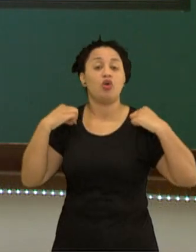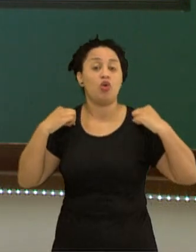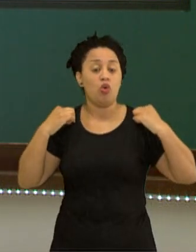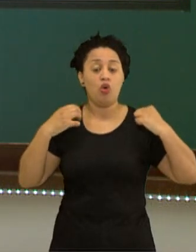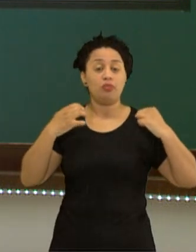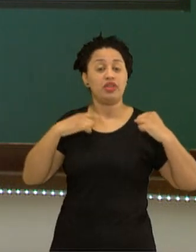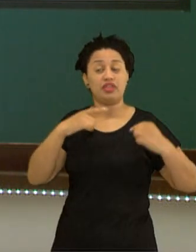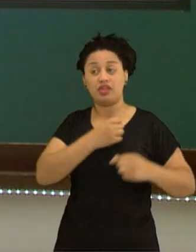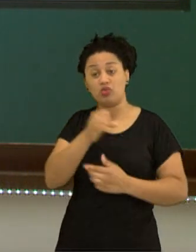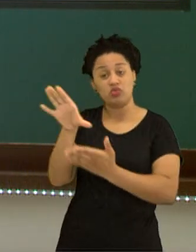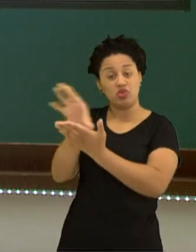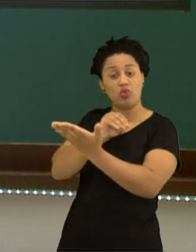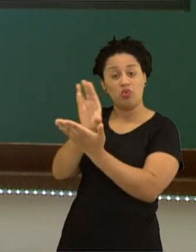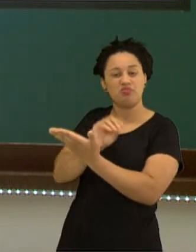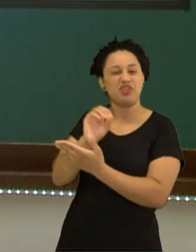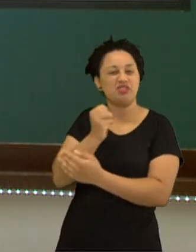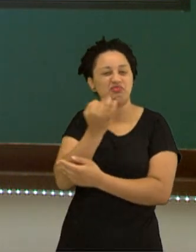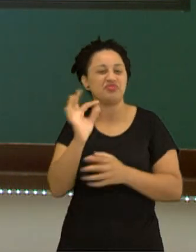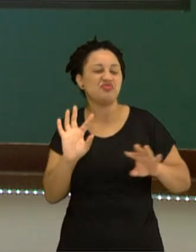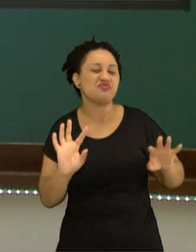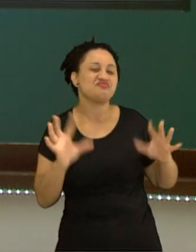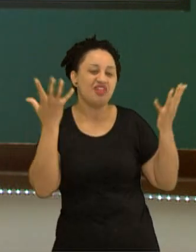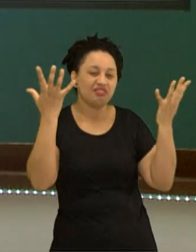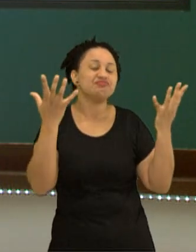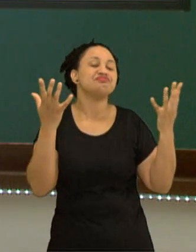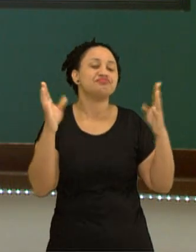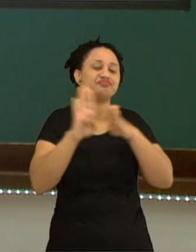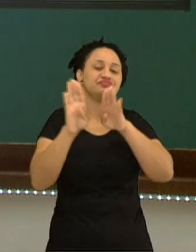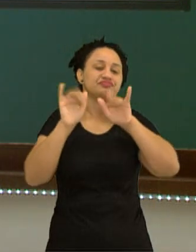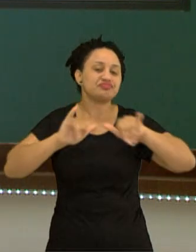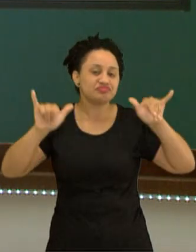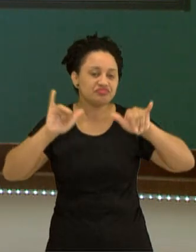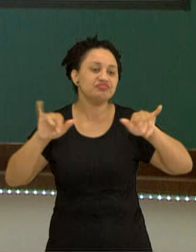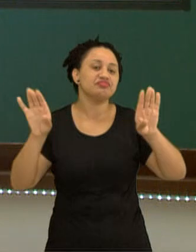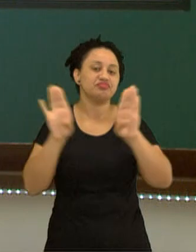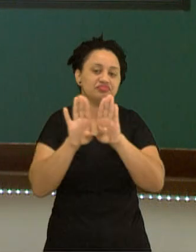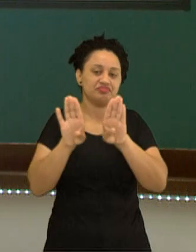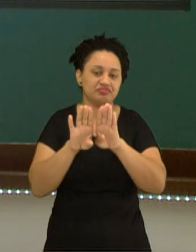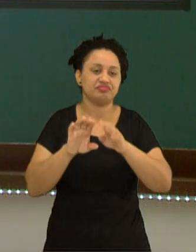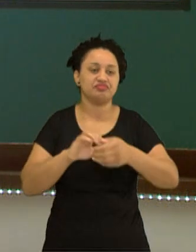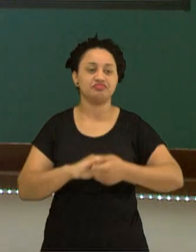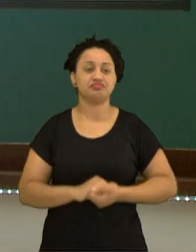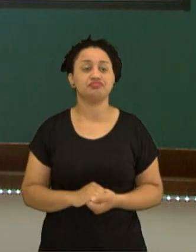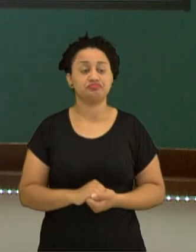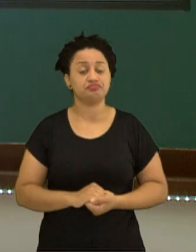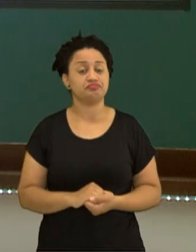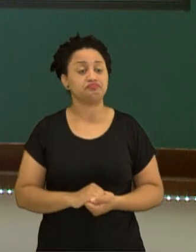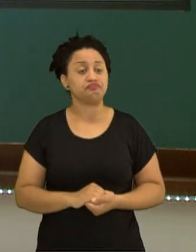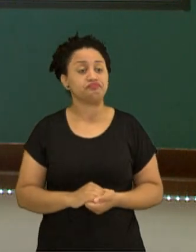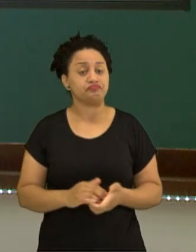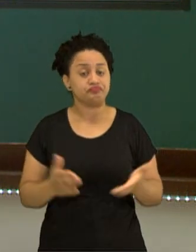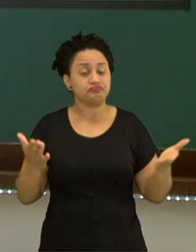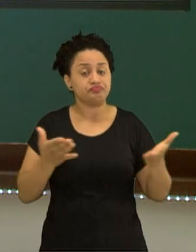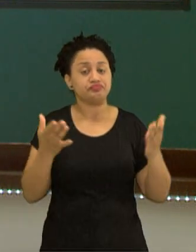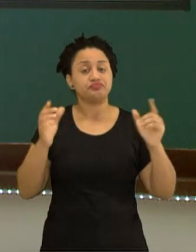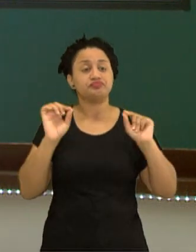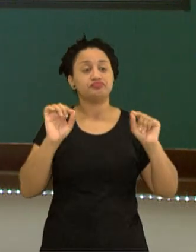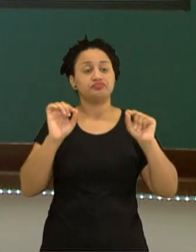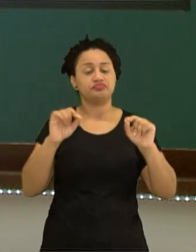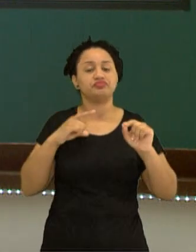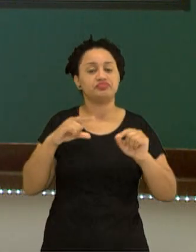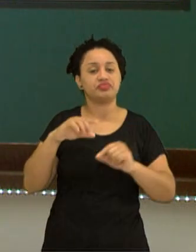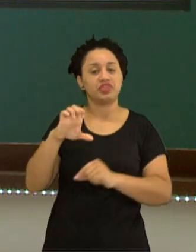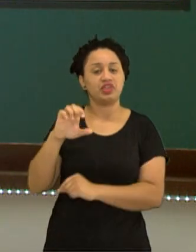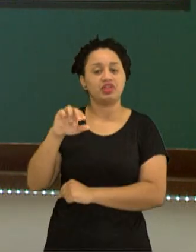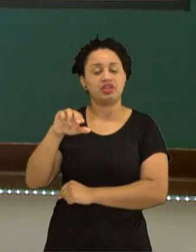em festas e também em propagandas, como eu já disse. Agora vamos ao nosso ensaio literário.